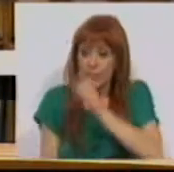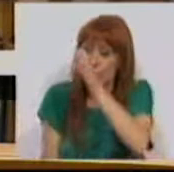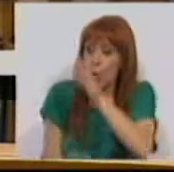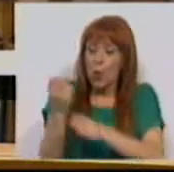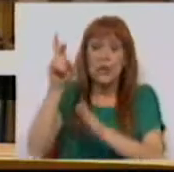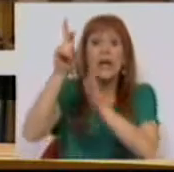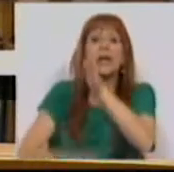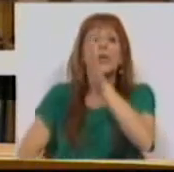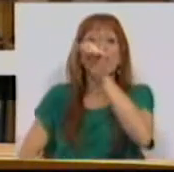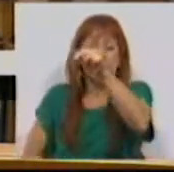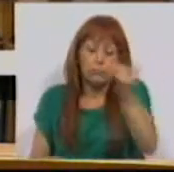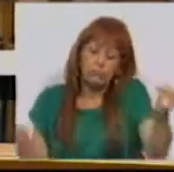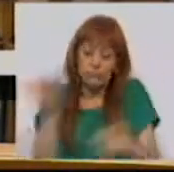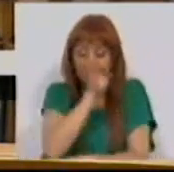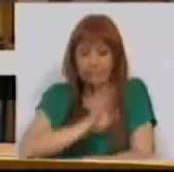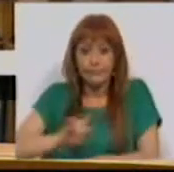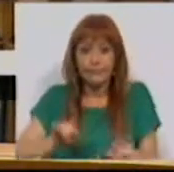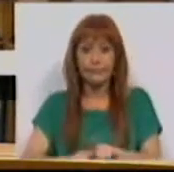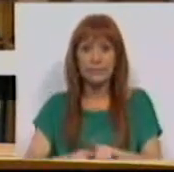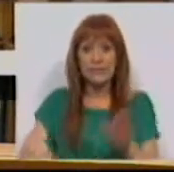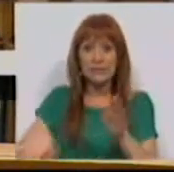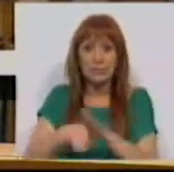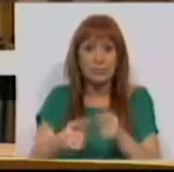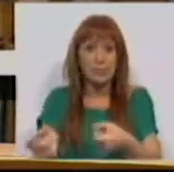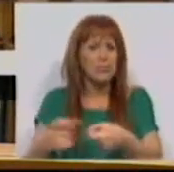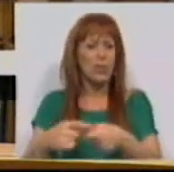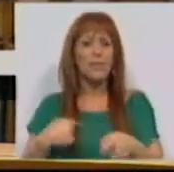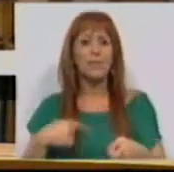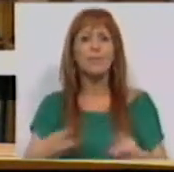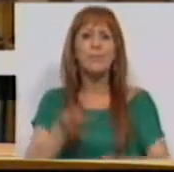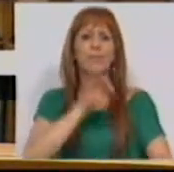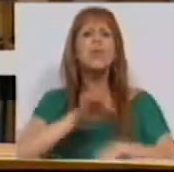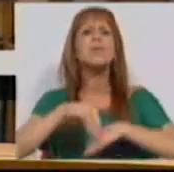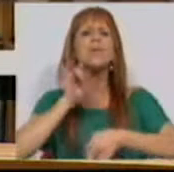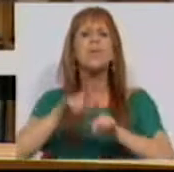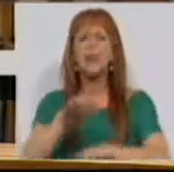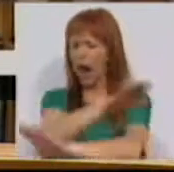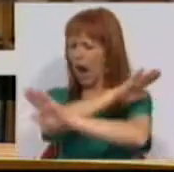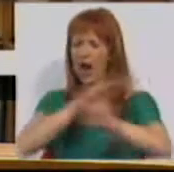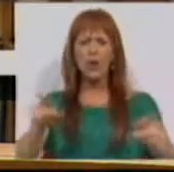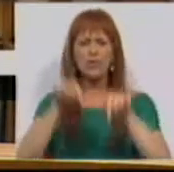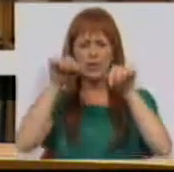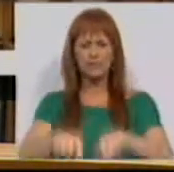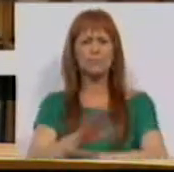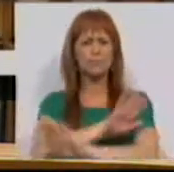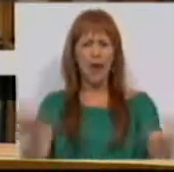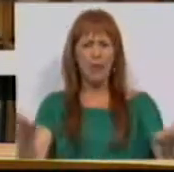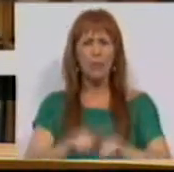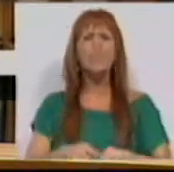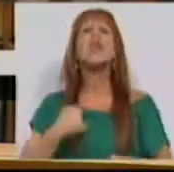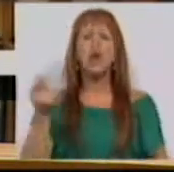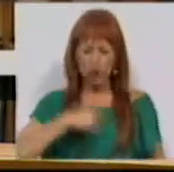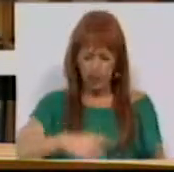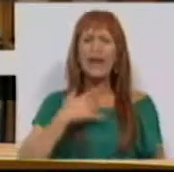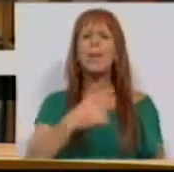criadas regras para a aplicação das portarias de extensão. E os senhores o que fizeram? Acabaram com as portarias de extensão. Eu